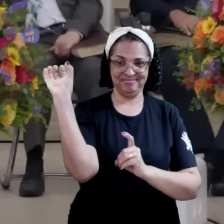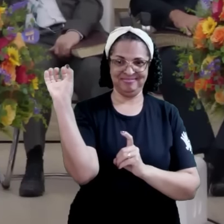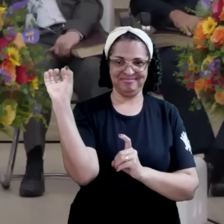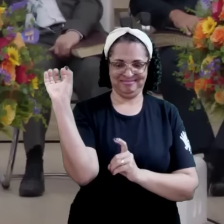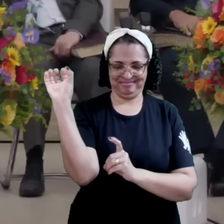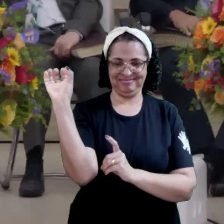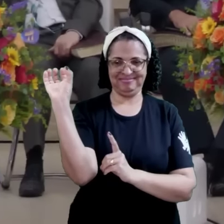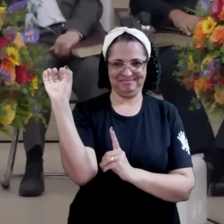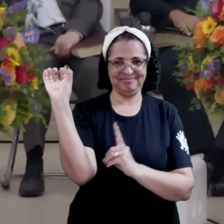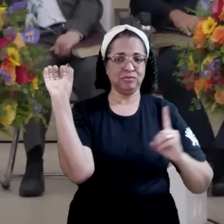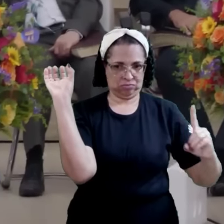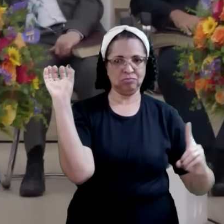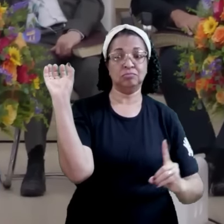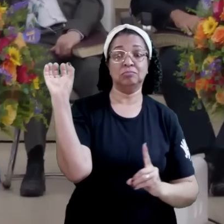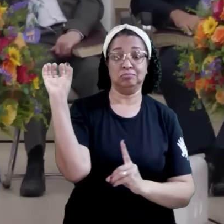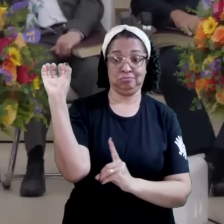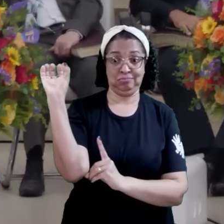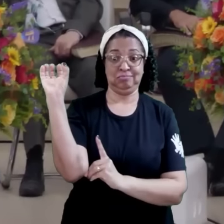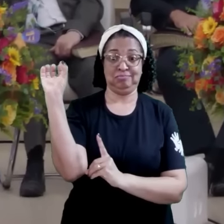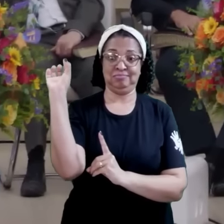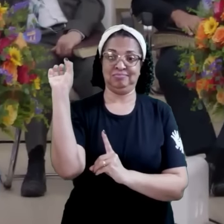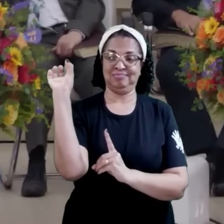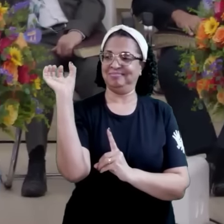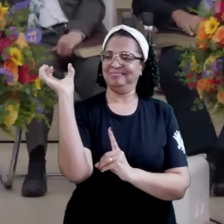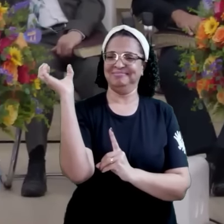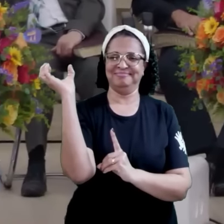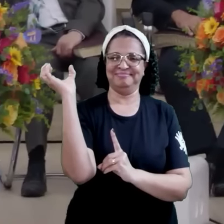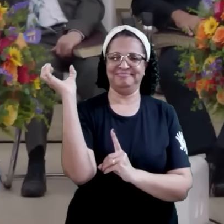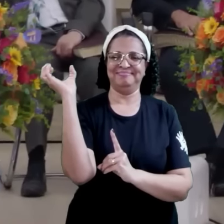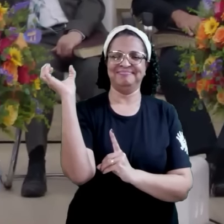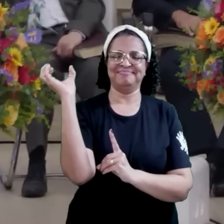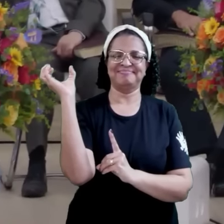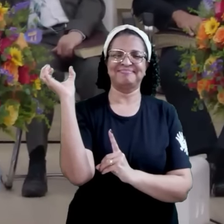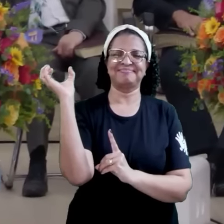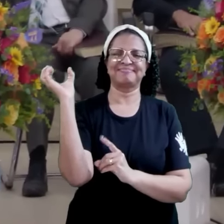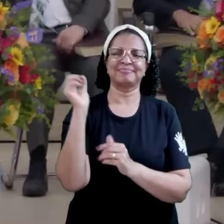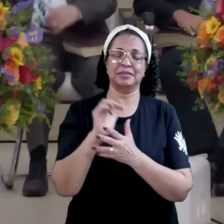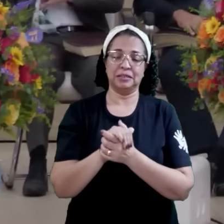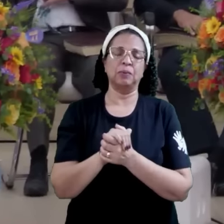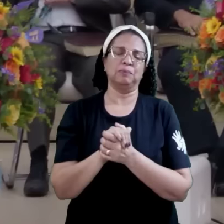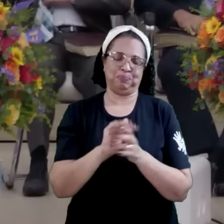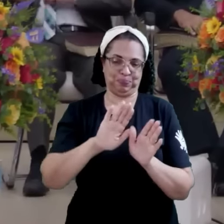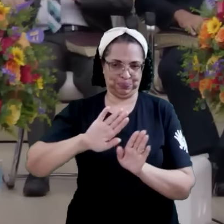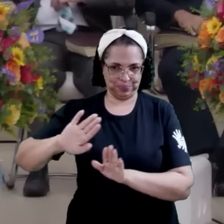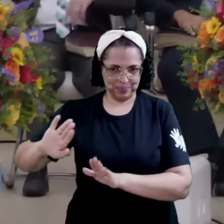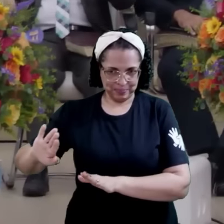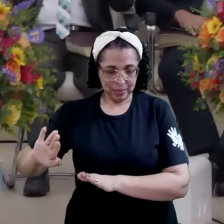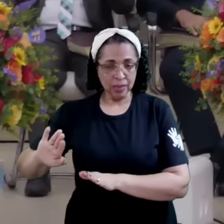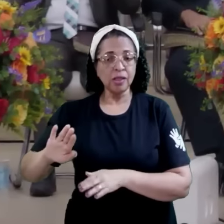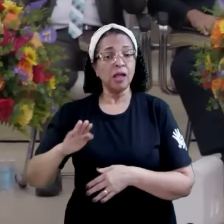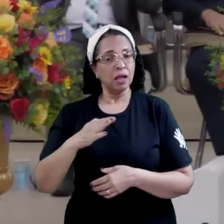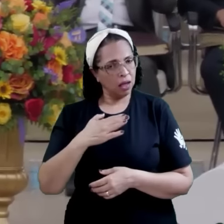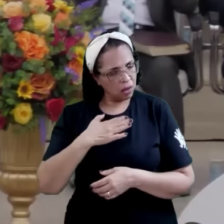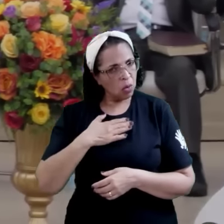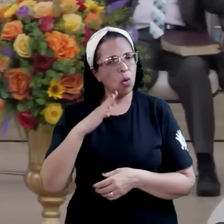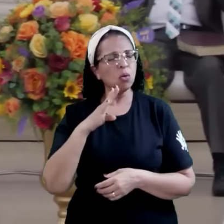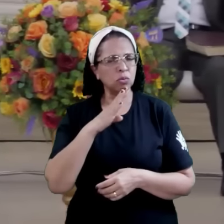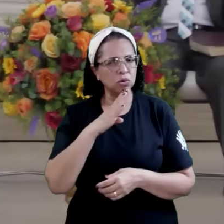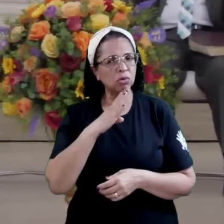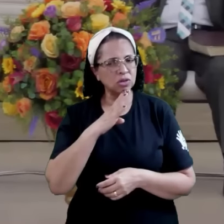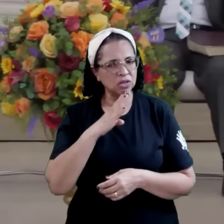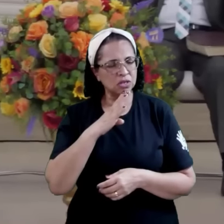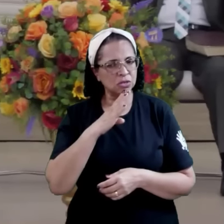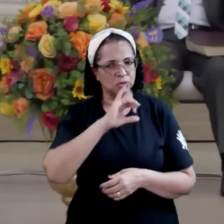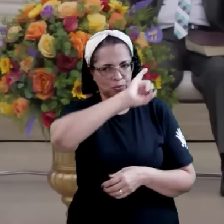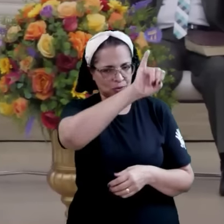surpresa quando nós estávamos entrando em Jericó se alguém já passou por esse lugar vai saber do que eu estou falando a guia turística mandou nós